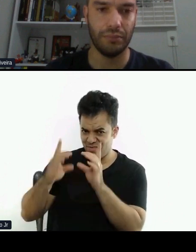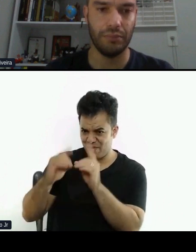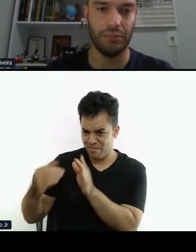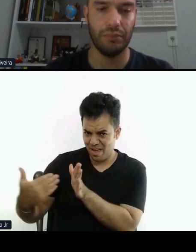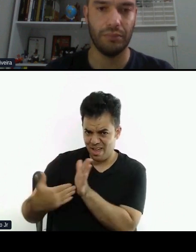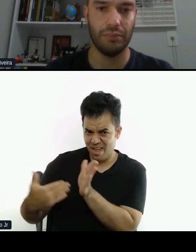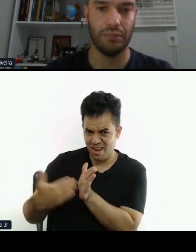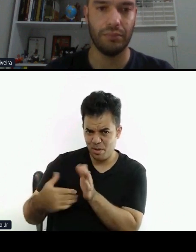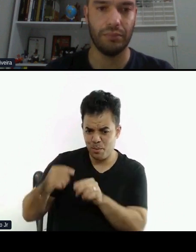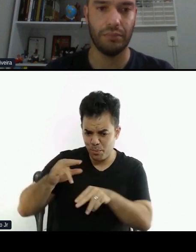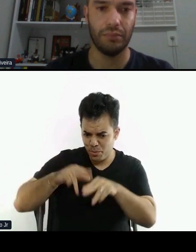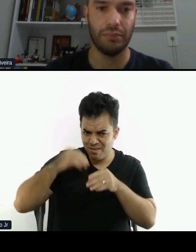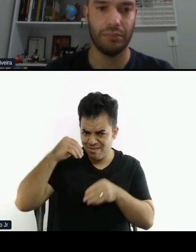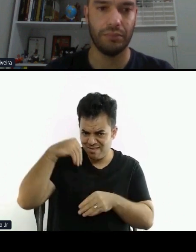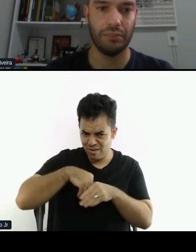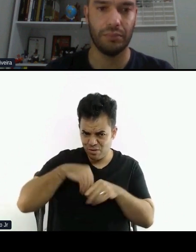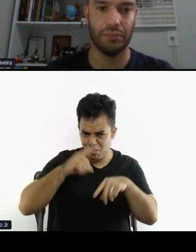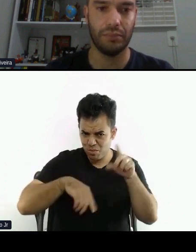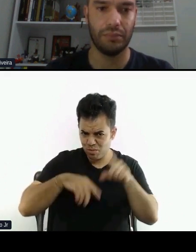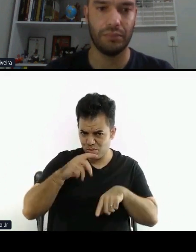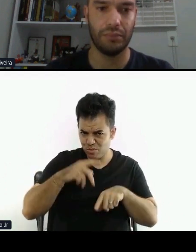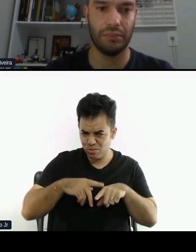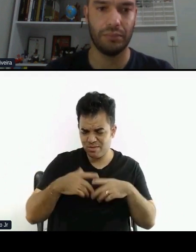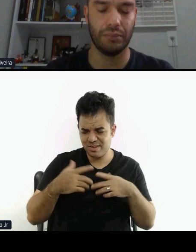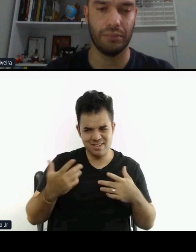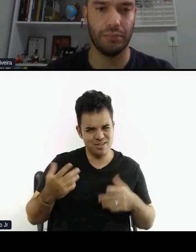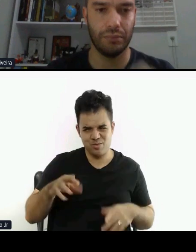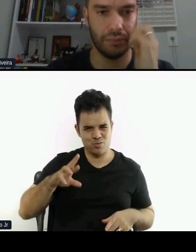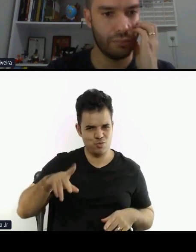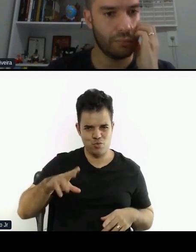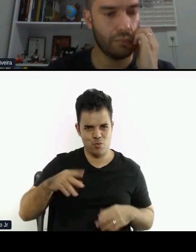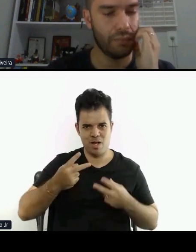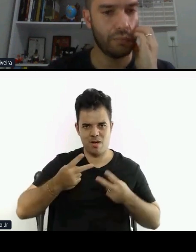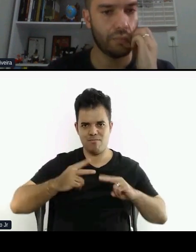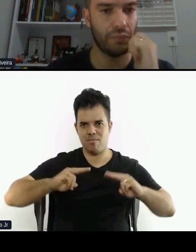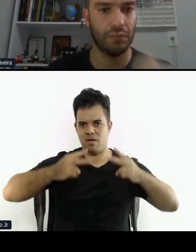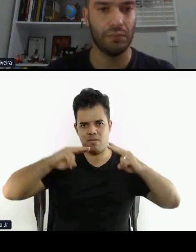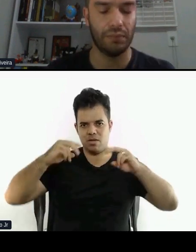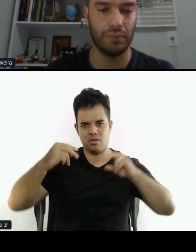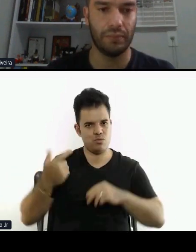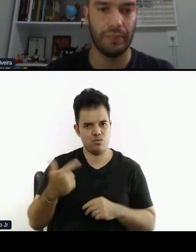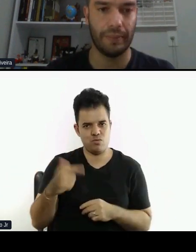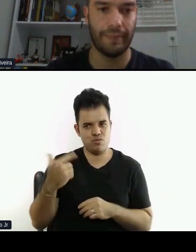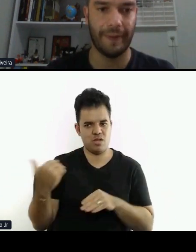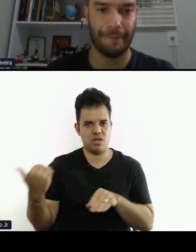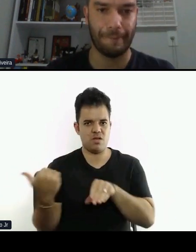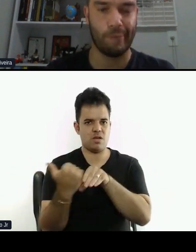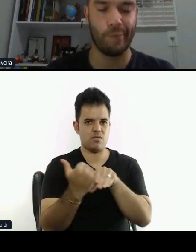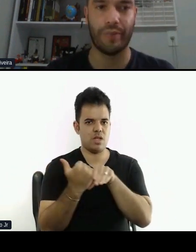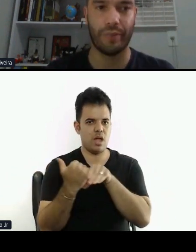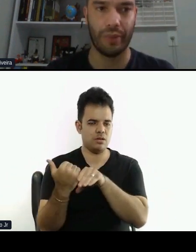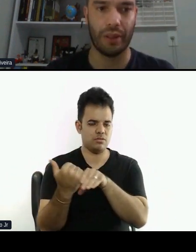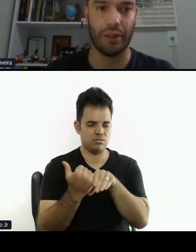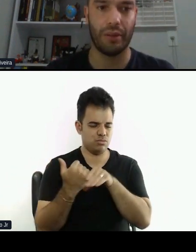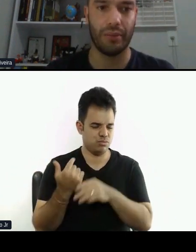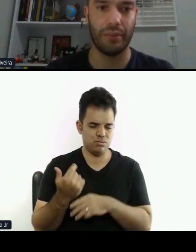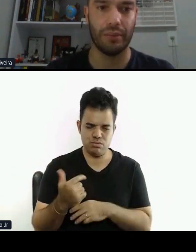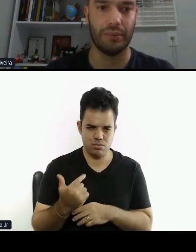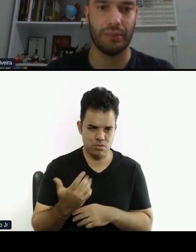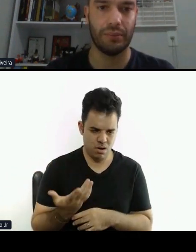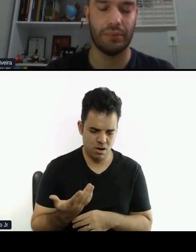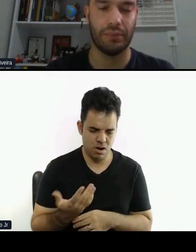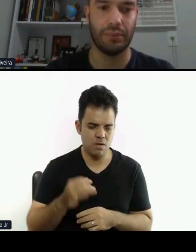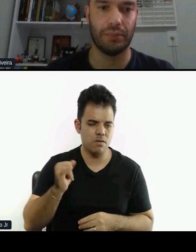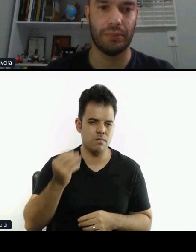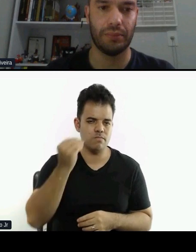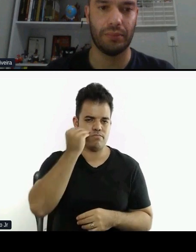produto, aí já não vejo como mérito de fato igual para os dois, né? Então, é isso que eu vejo também, né? Então, é oportunidade. A gente